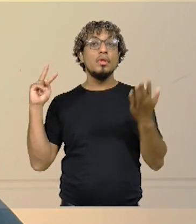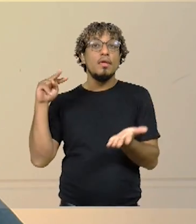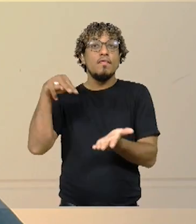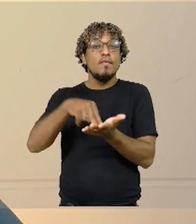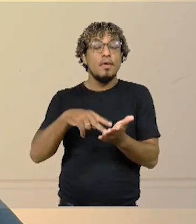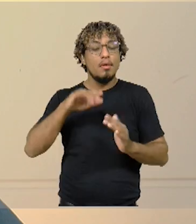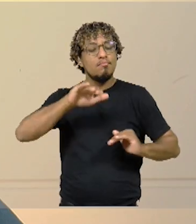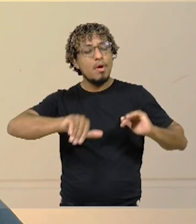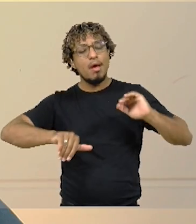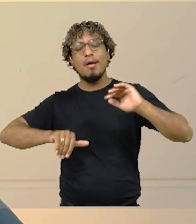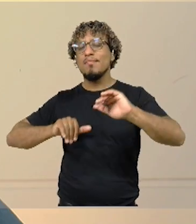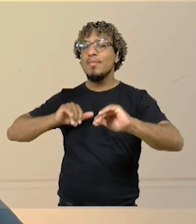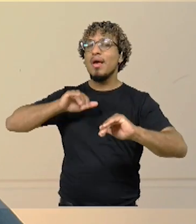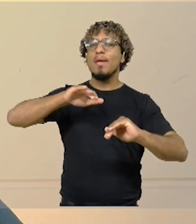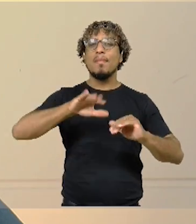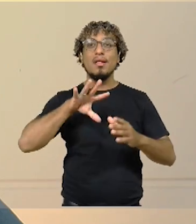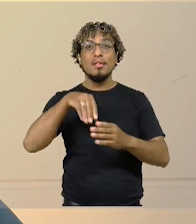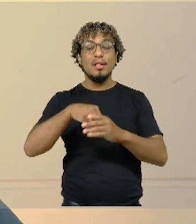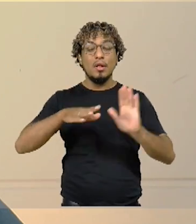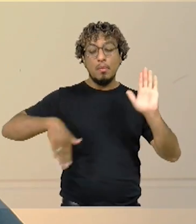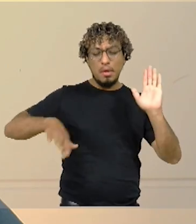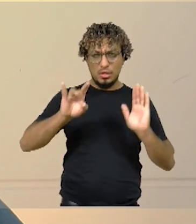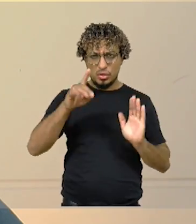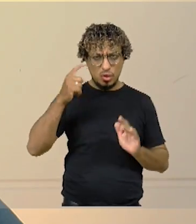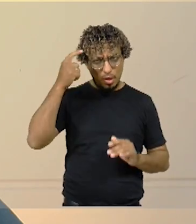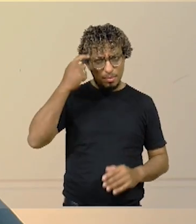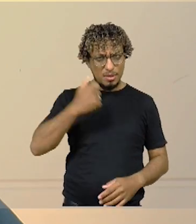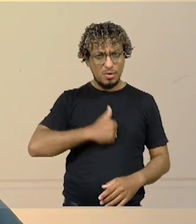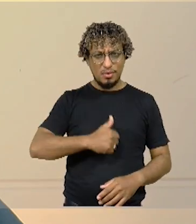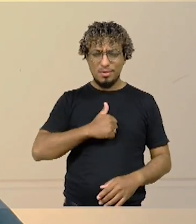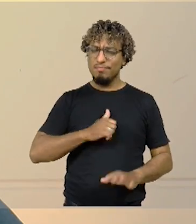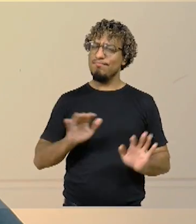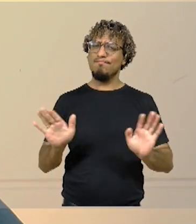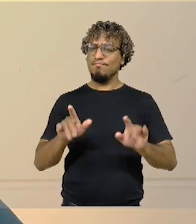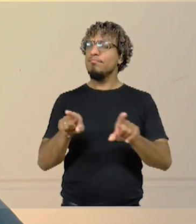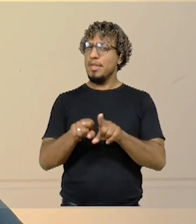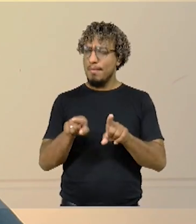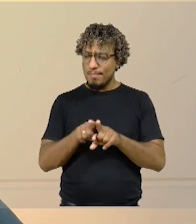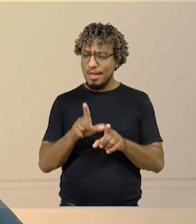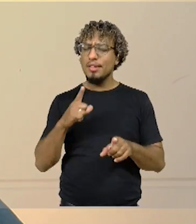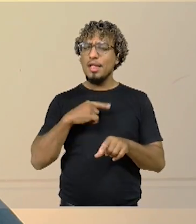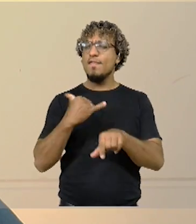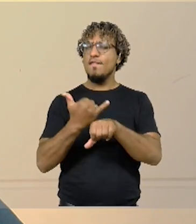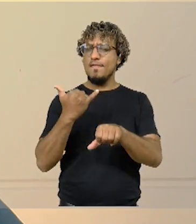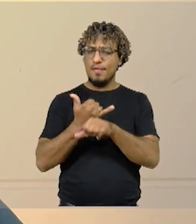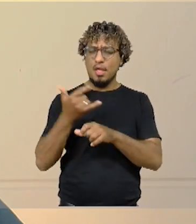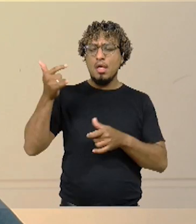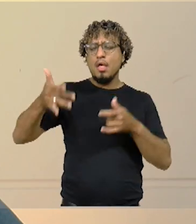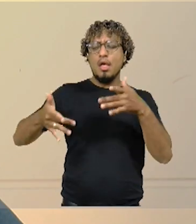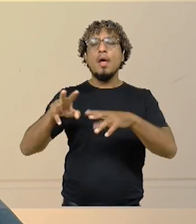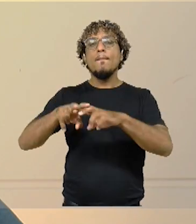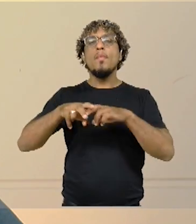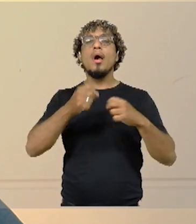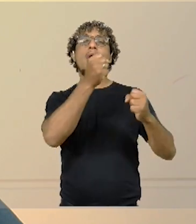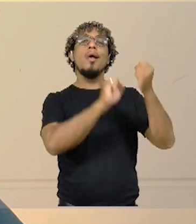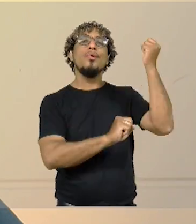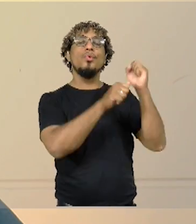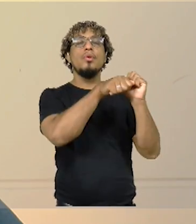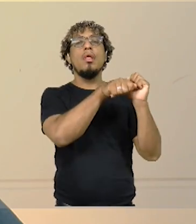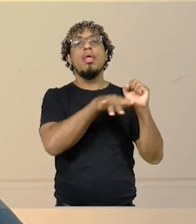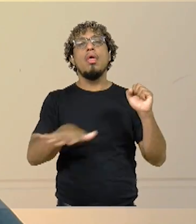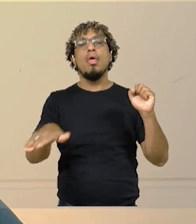todos esses processos? Então, é muito importante o turismo estar envolvido também na discussão do nosso planejamento da cidade, do plano